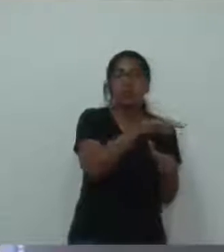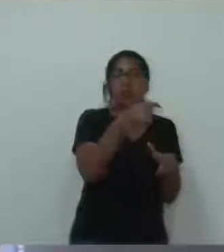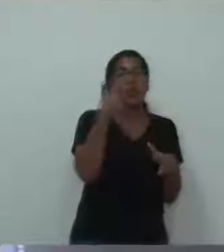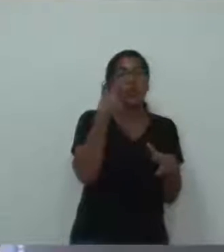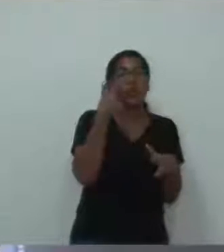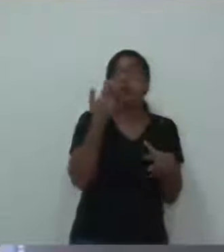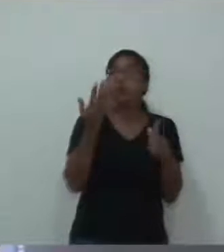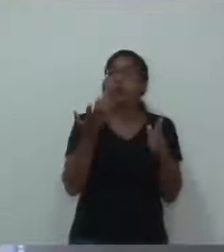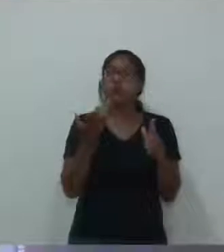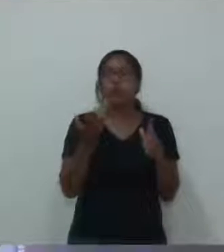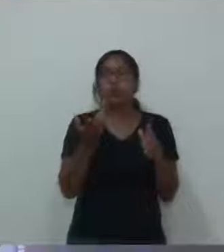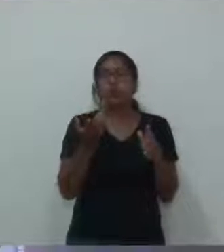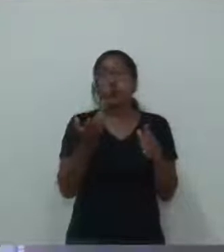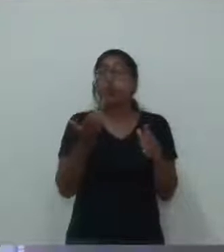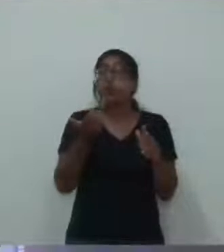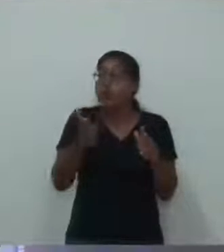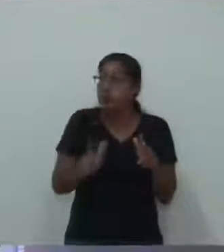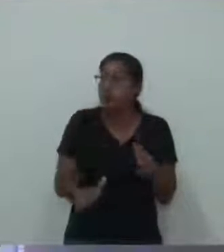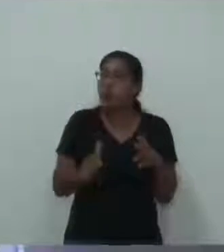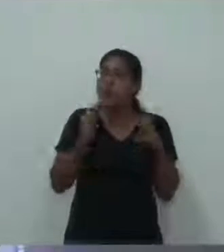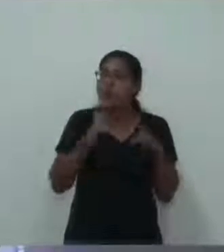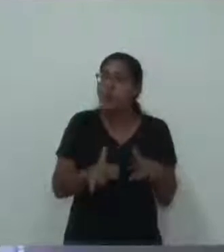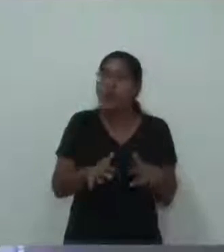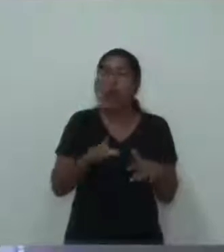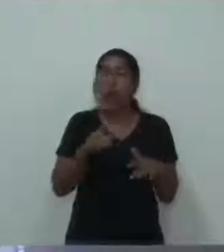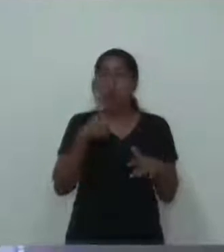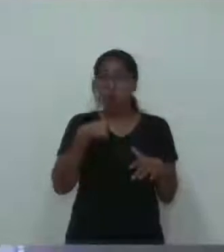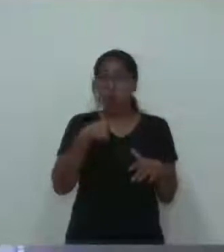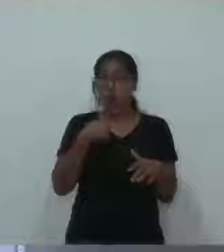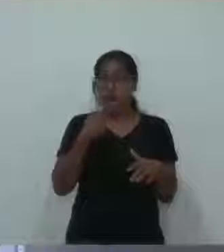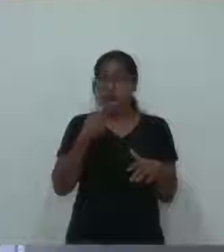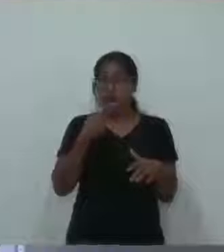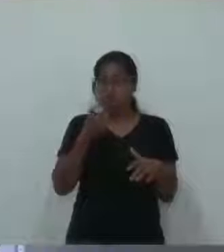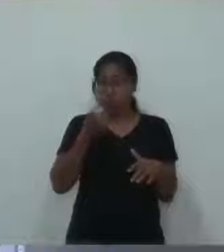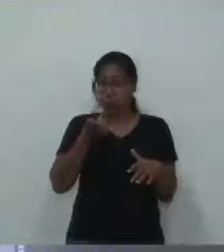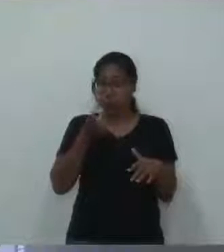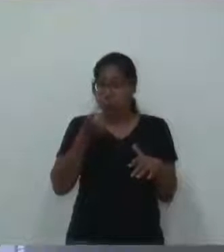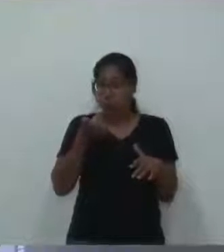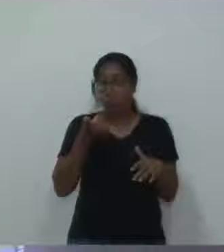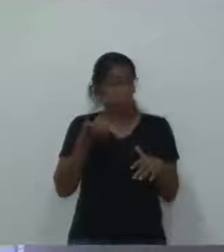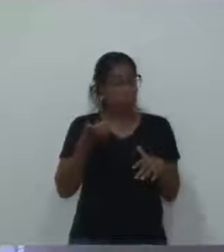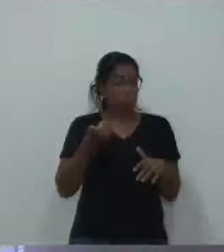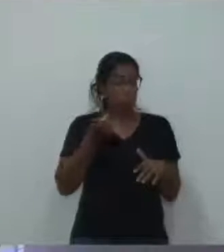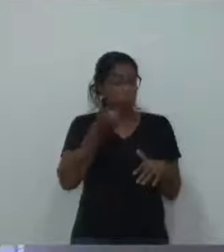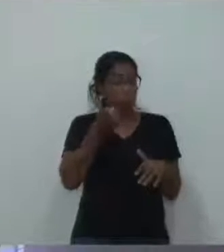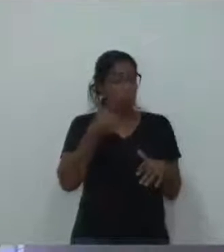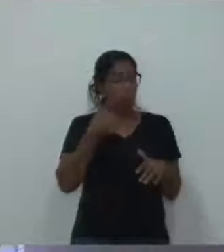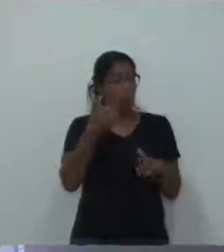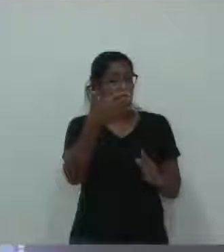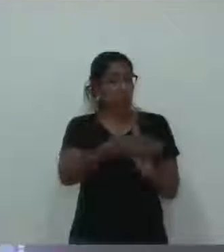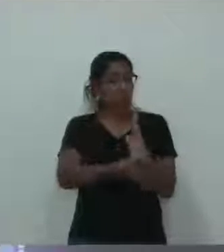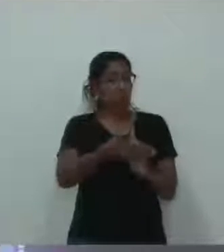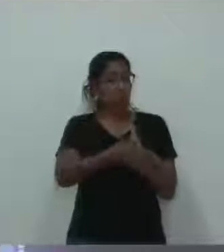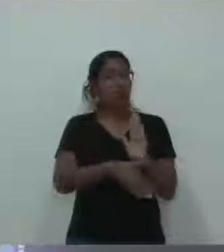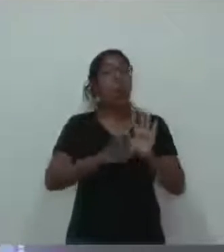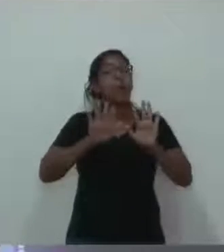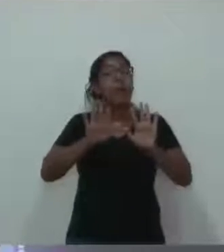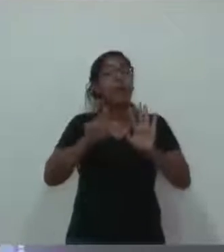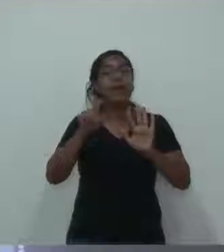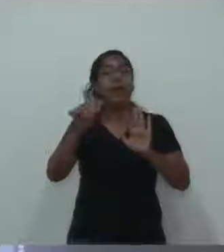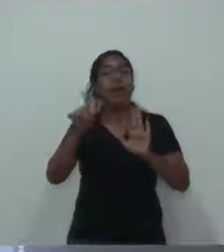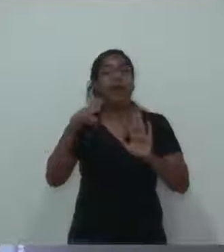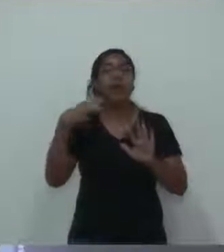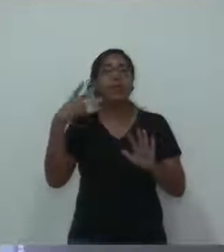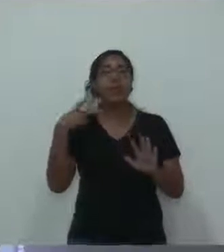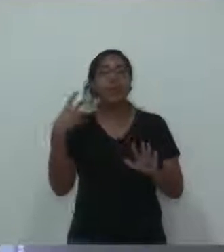várias situações. Volto a falar, se eu acho boa, eu acho bom, por isso vou votar favorável. Agora, de fato, como disse o vereador Rubens